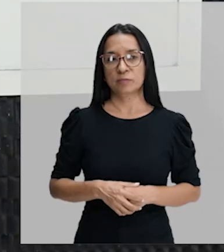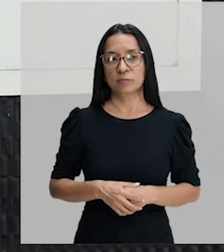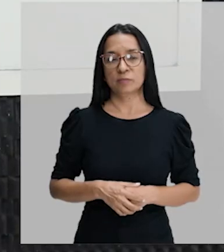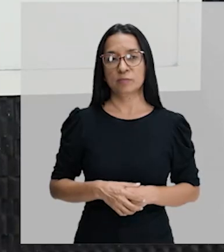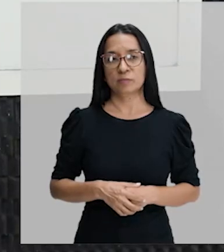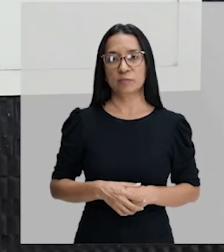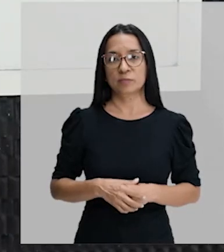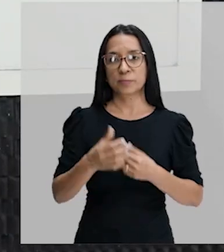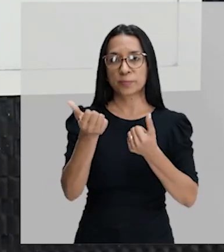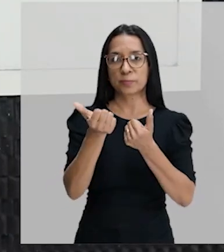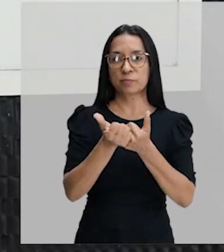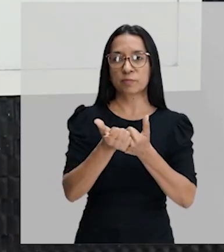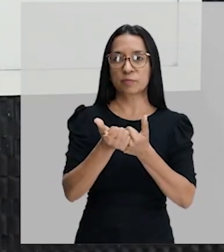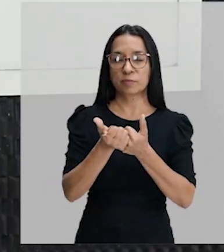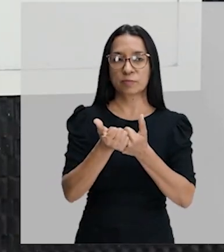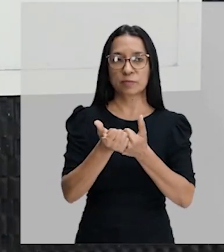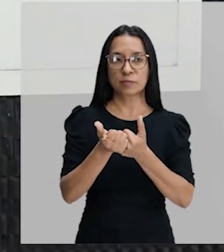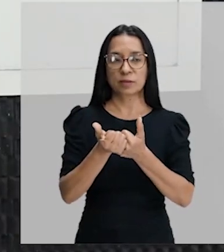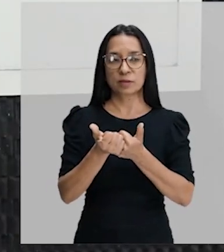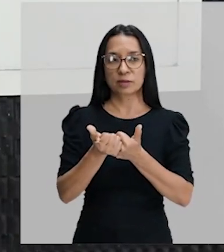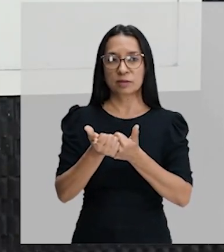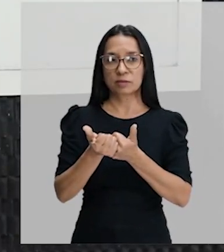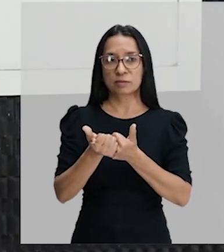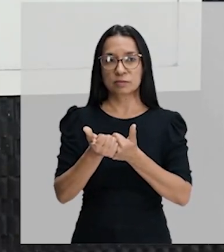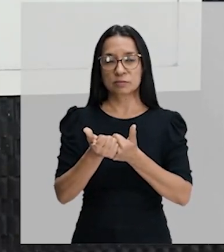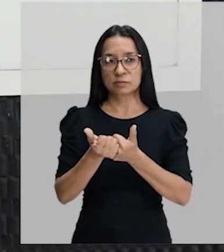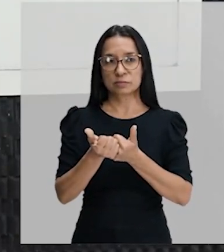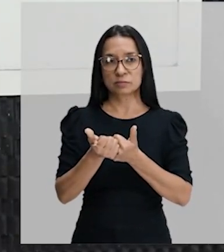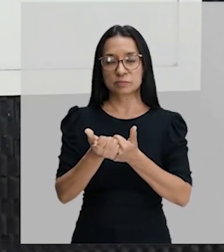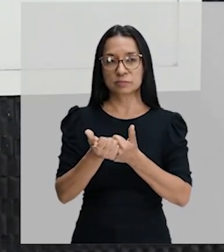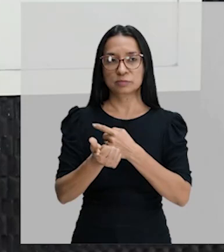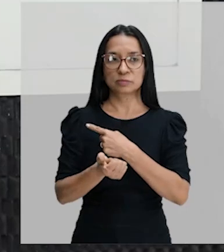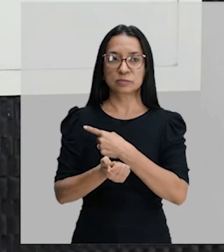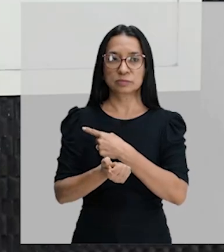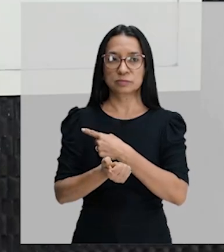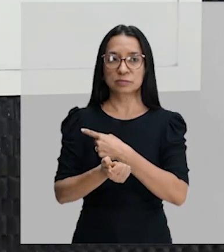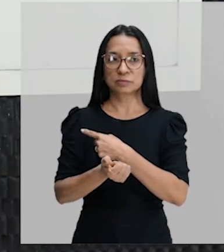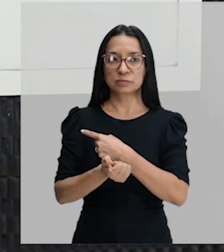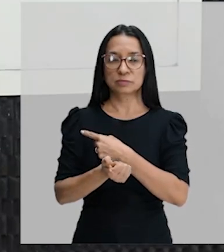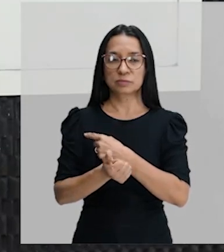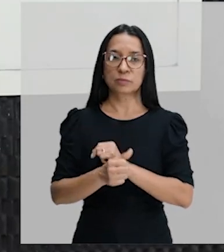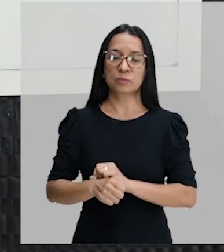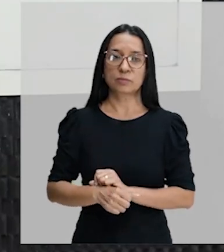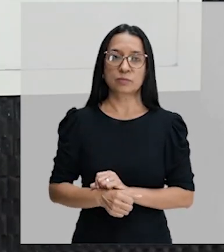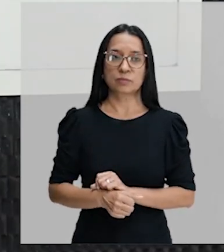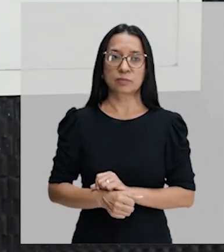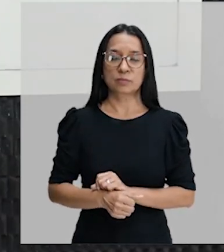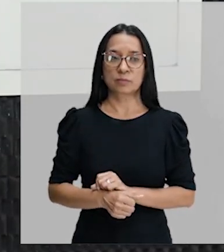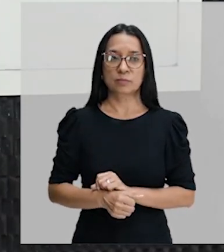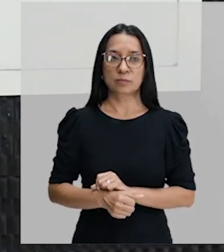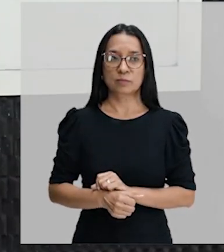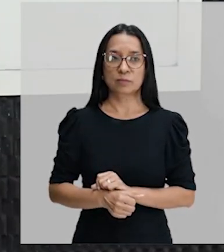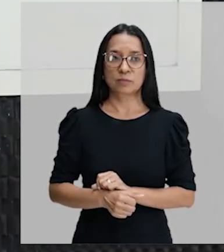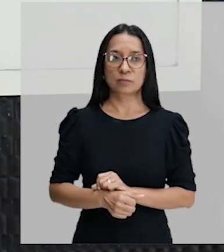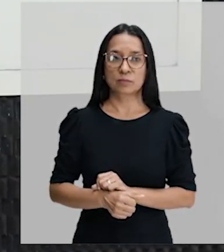vai substituir os coeficientes do x pelo termo independente. Ou seja, vou tirar o 2